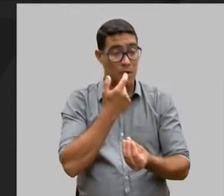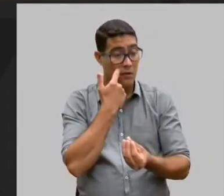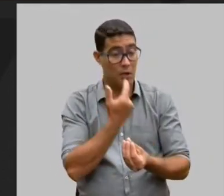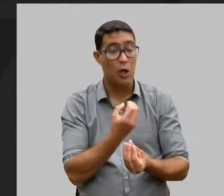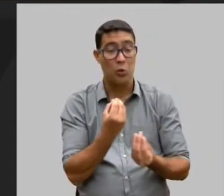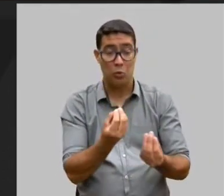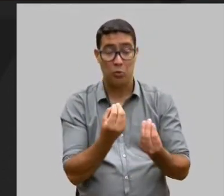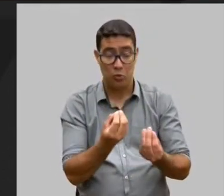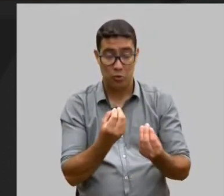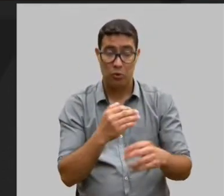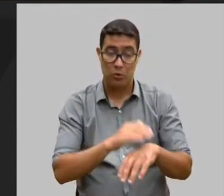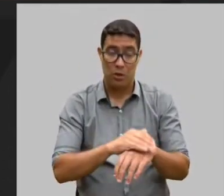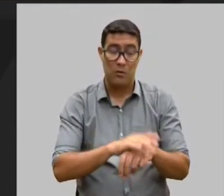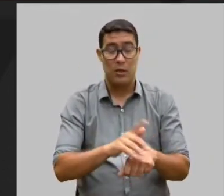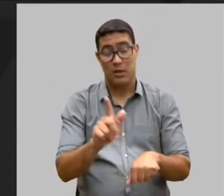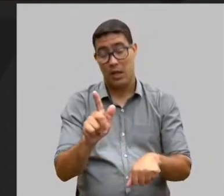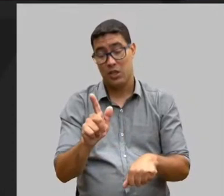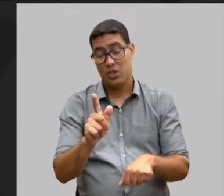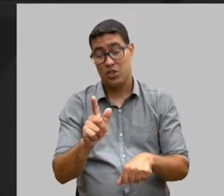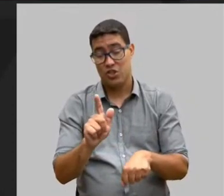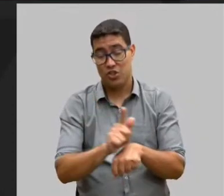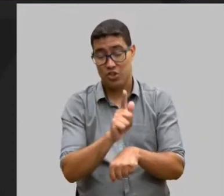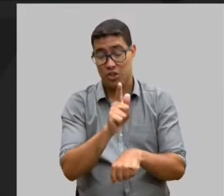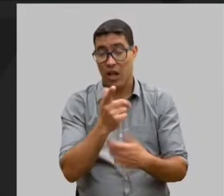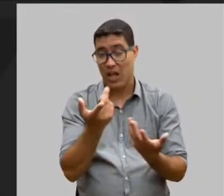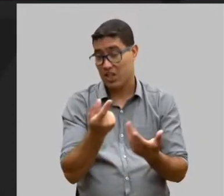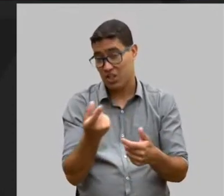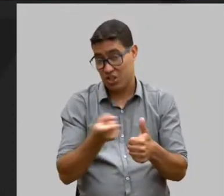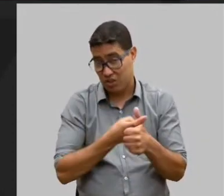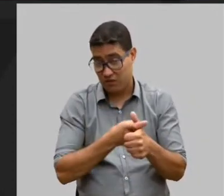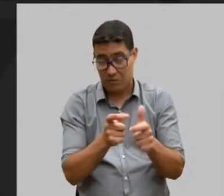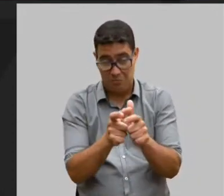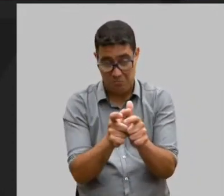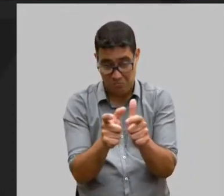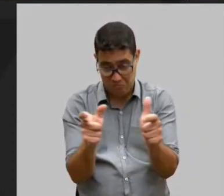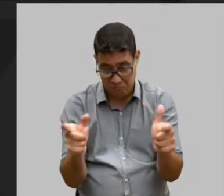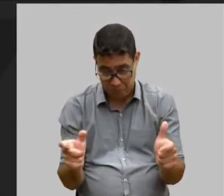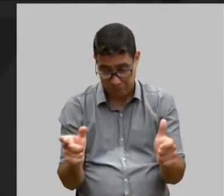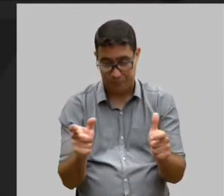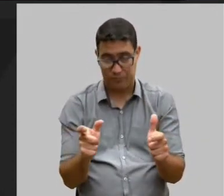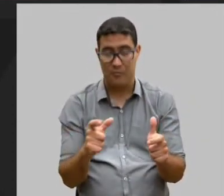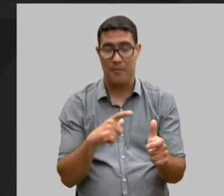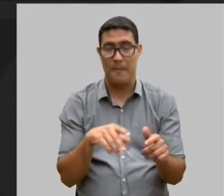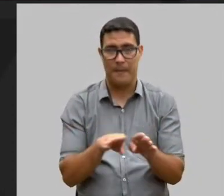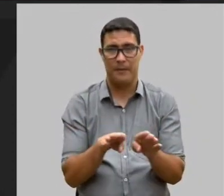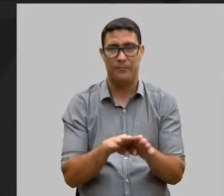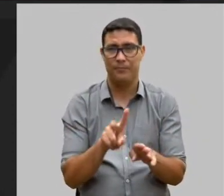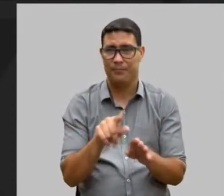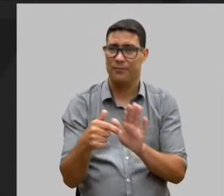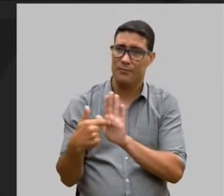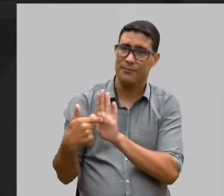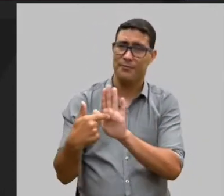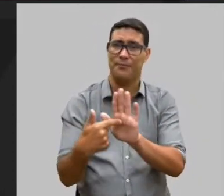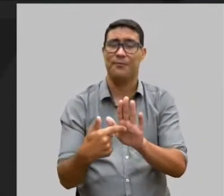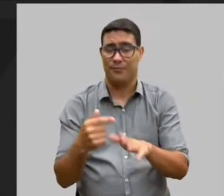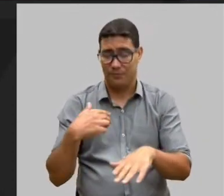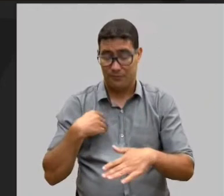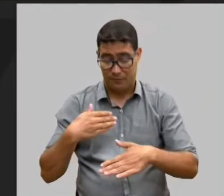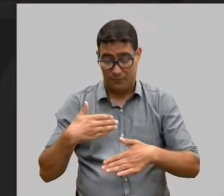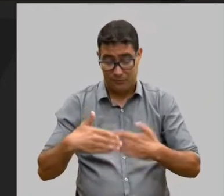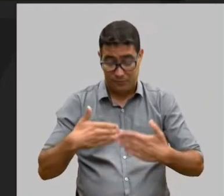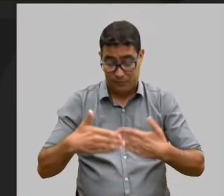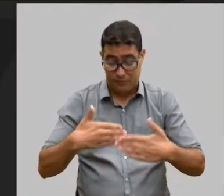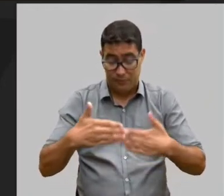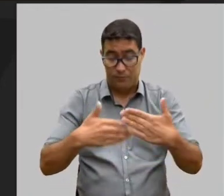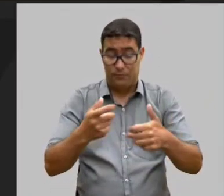você vê que no no governo governo nos governos de modo geral que a gente vai mostrar uns gráficos aqui e vai demonstrar o crescimento da dívida